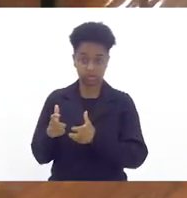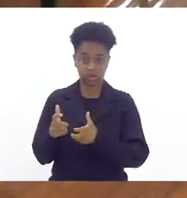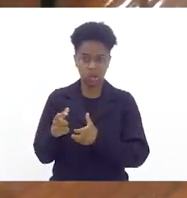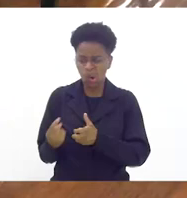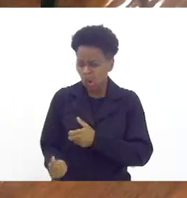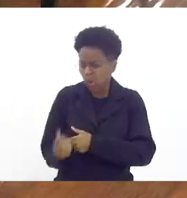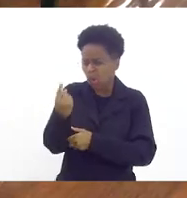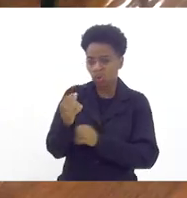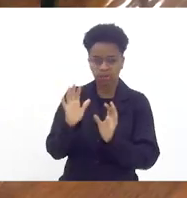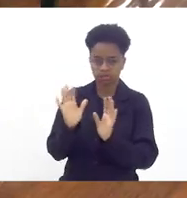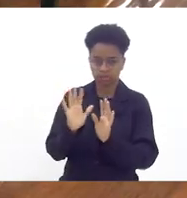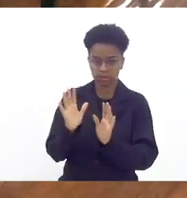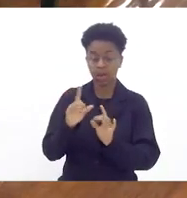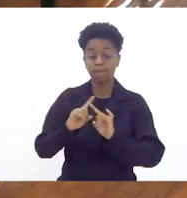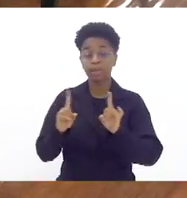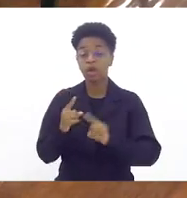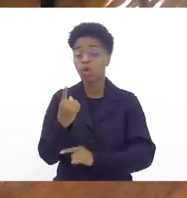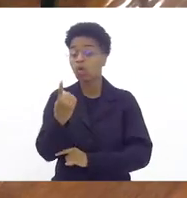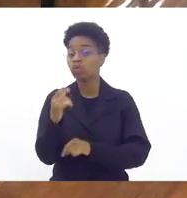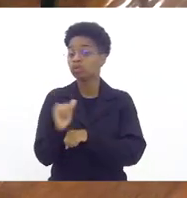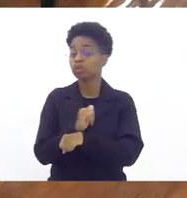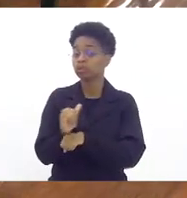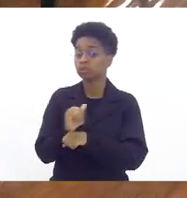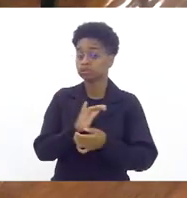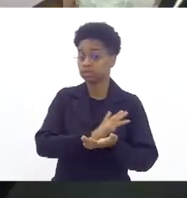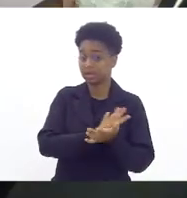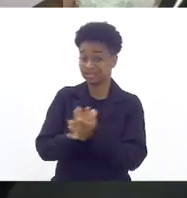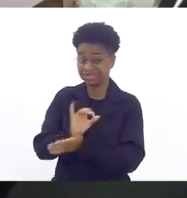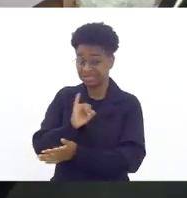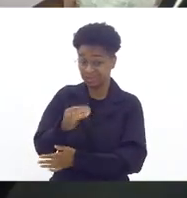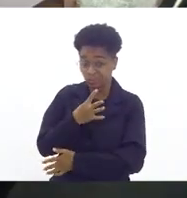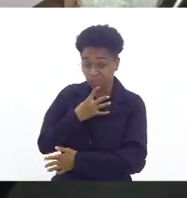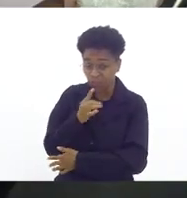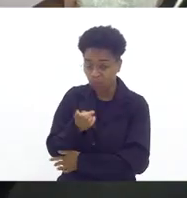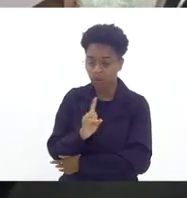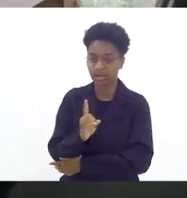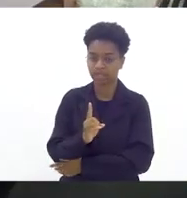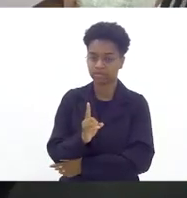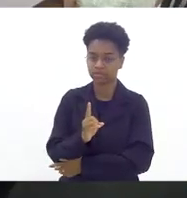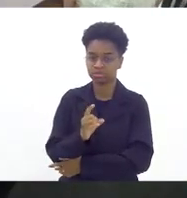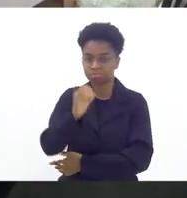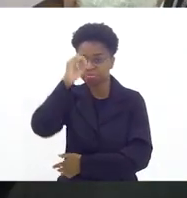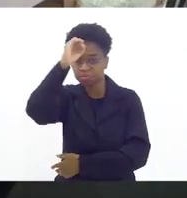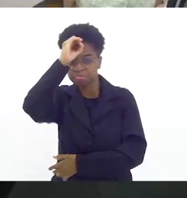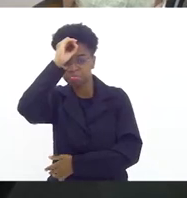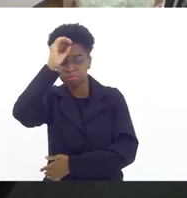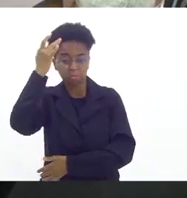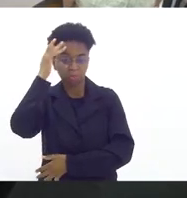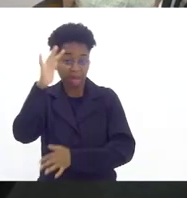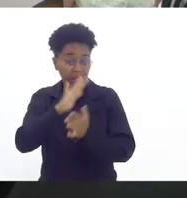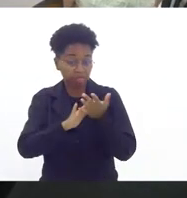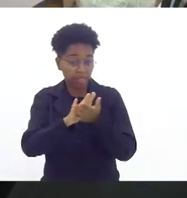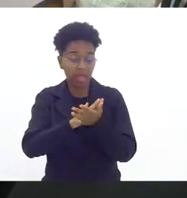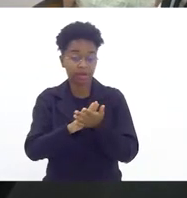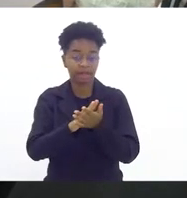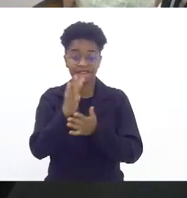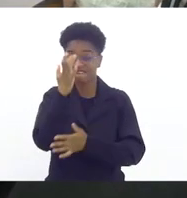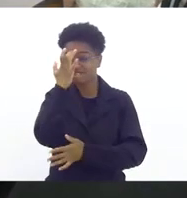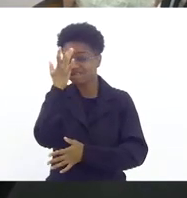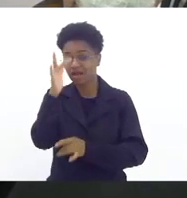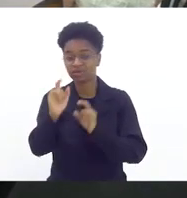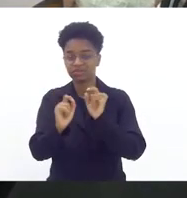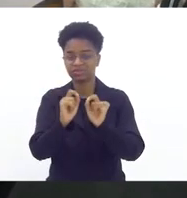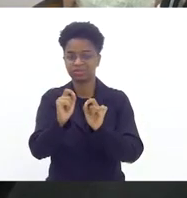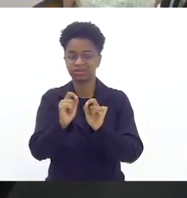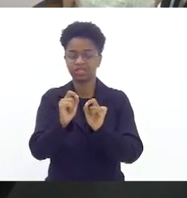única, mas uma das formas do racismo é que quando você desconhece, não tem a menor noção, é mais fácil você ir na